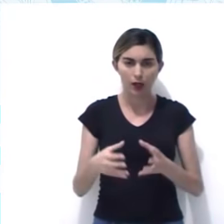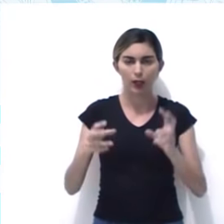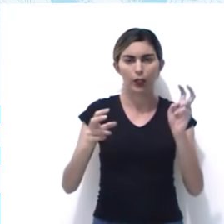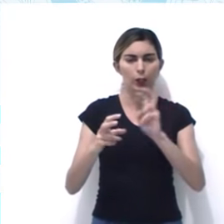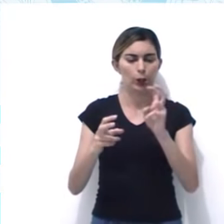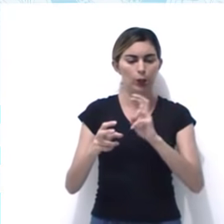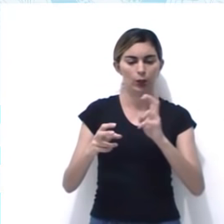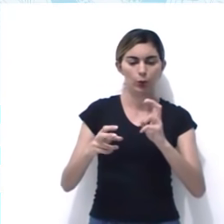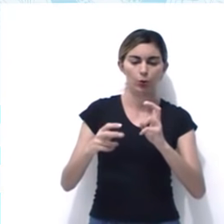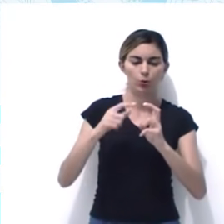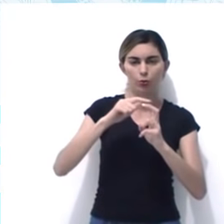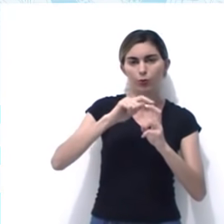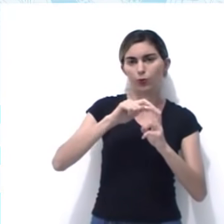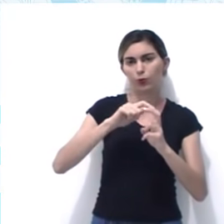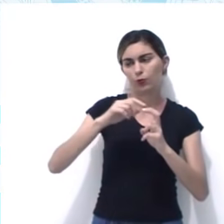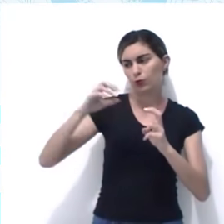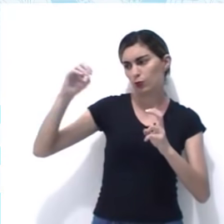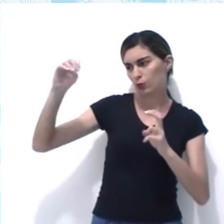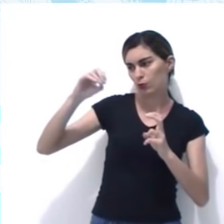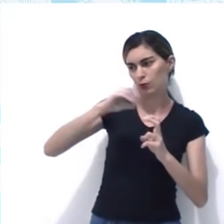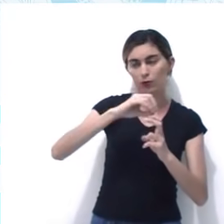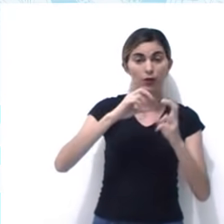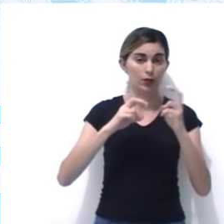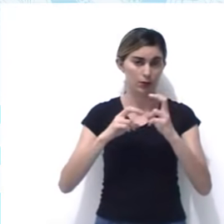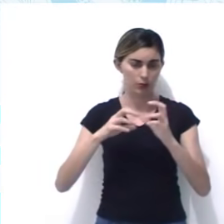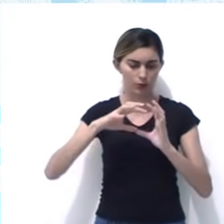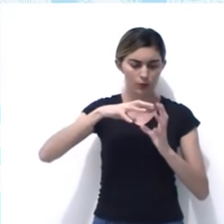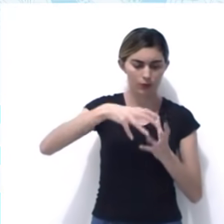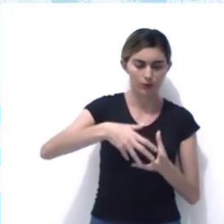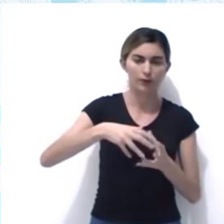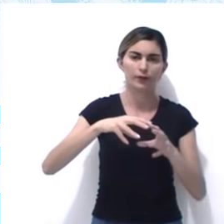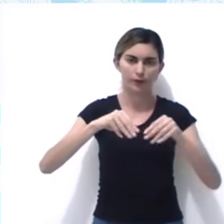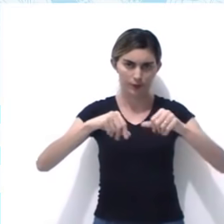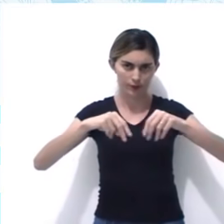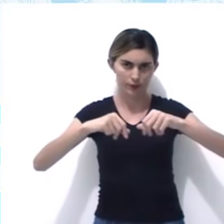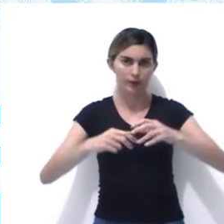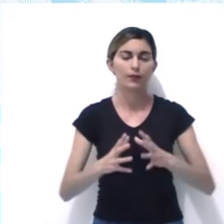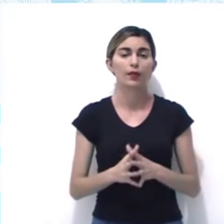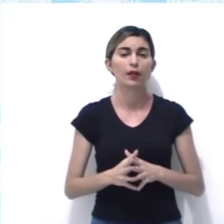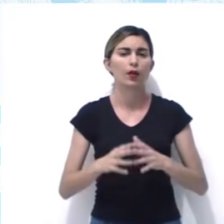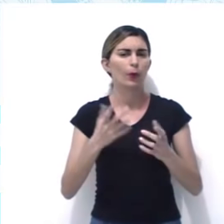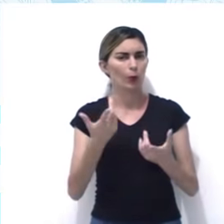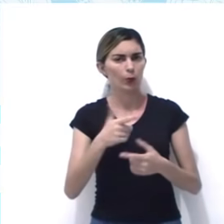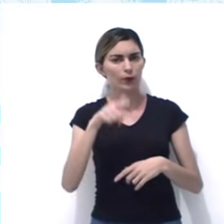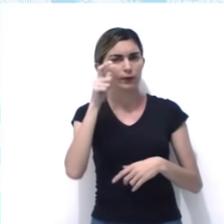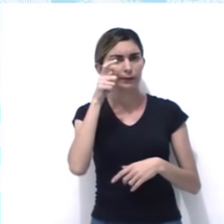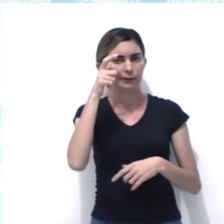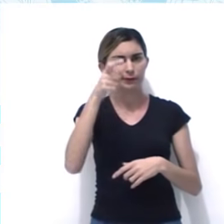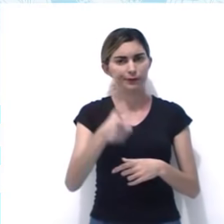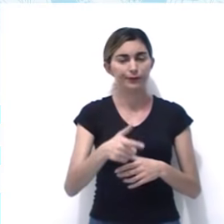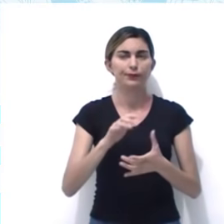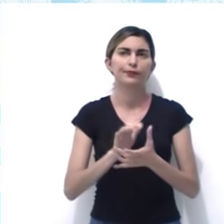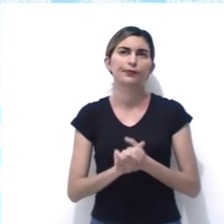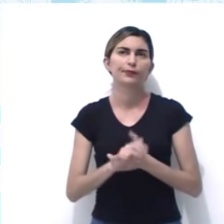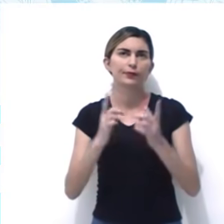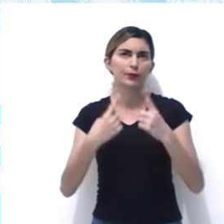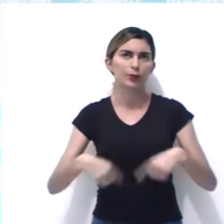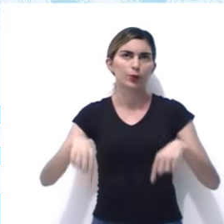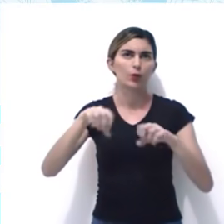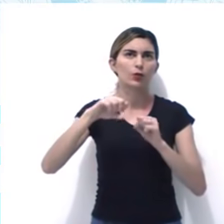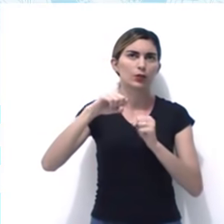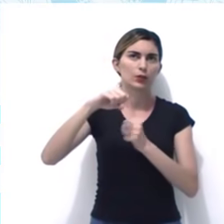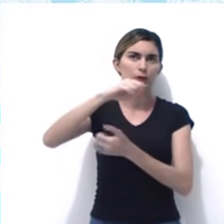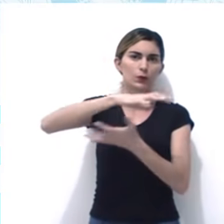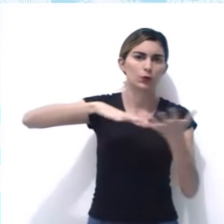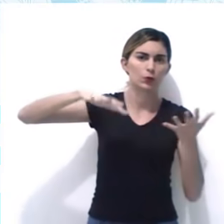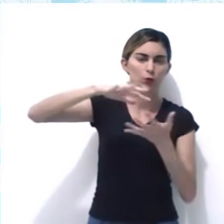lugar é outra informação que é bem interessante sobre o nosso sistema solar é